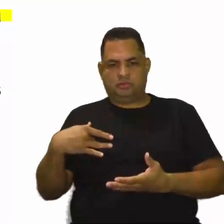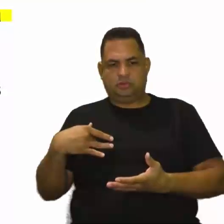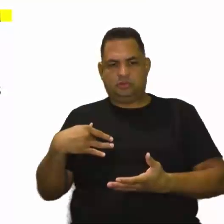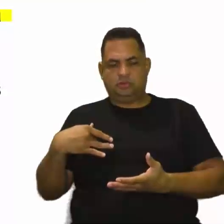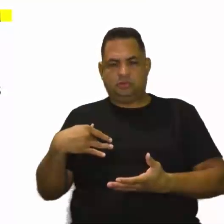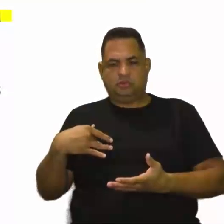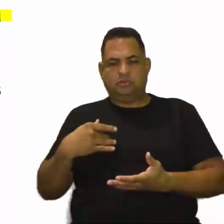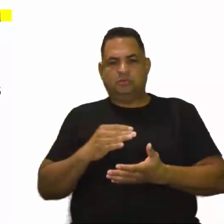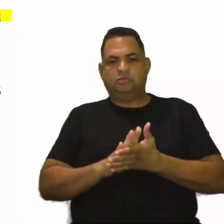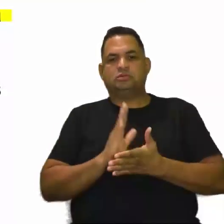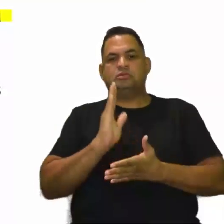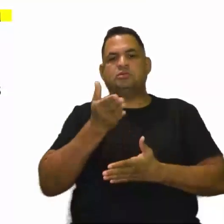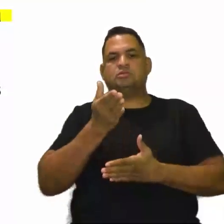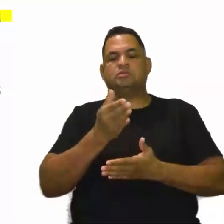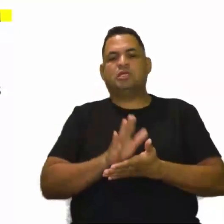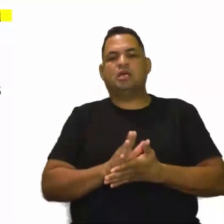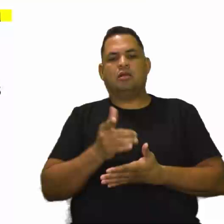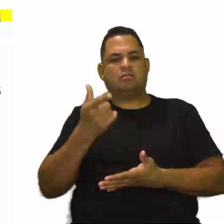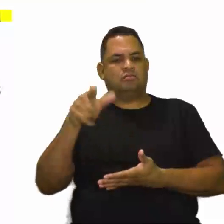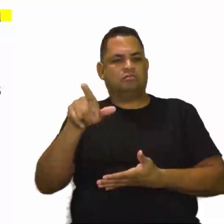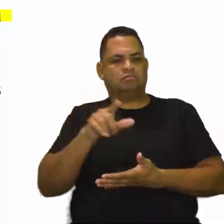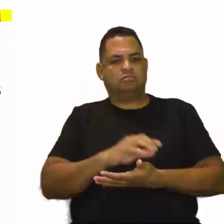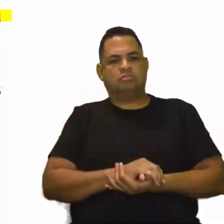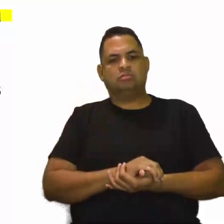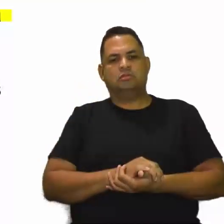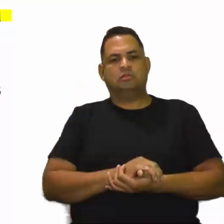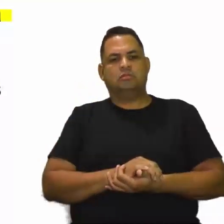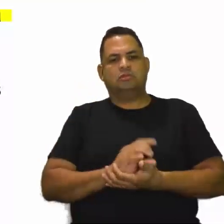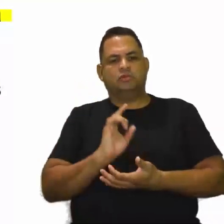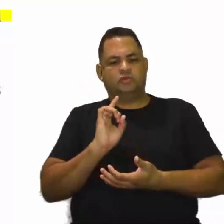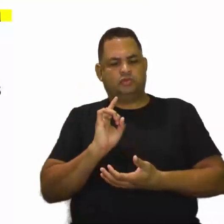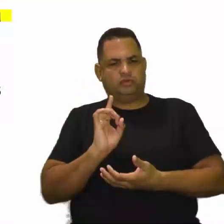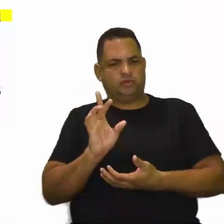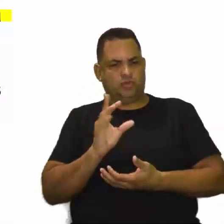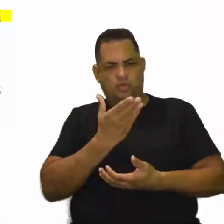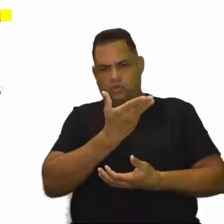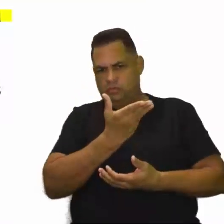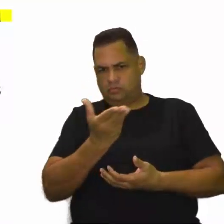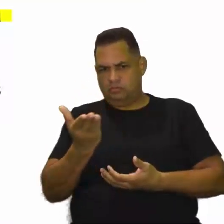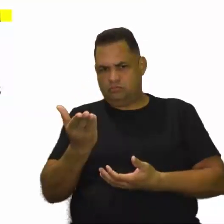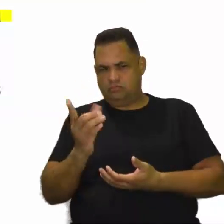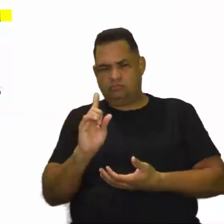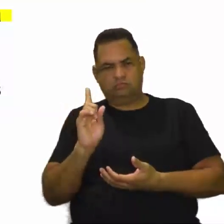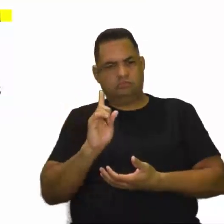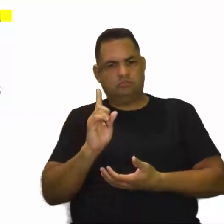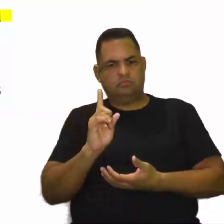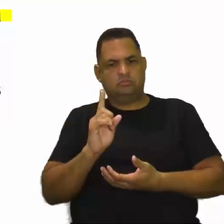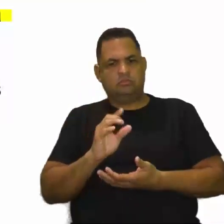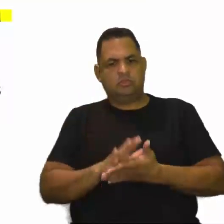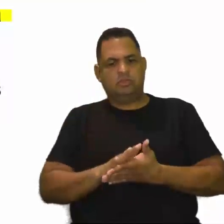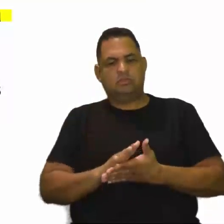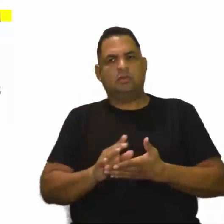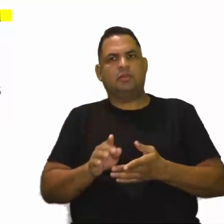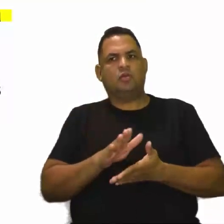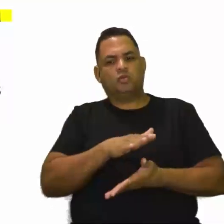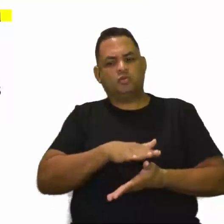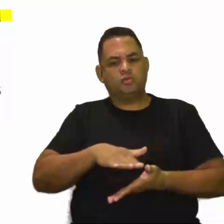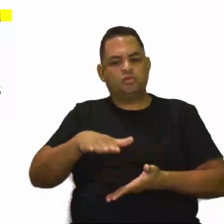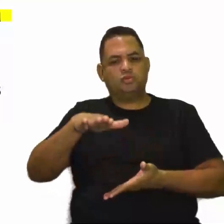A gente também já consegue, será, eliminar essa? Somente. Ela não utiliza também no